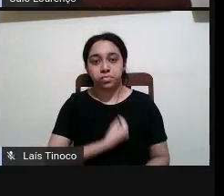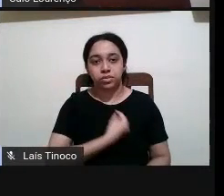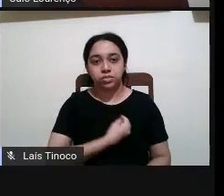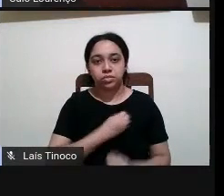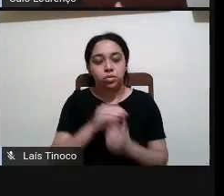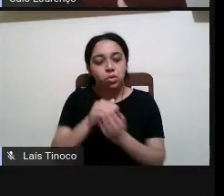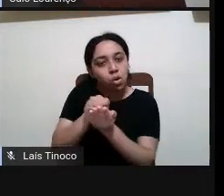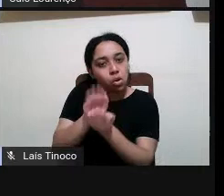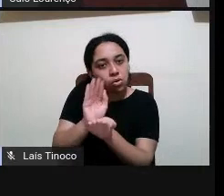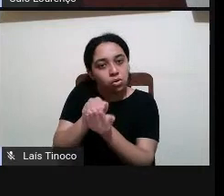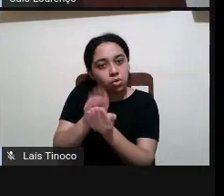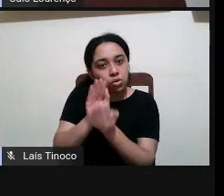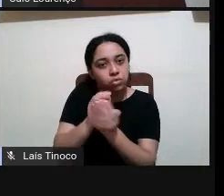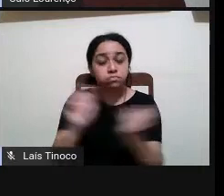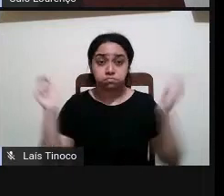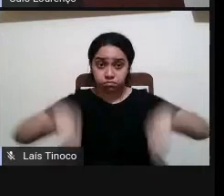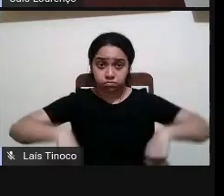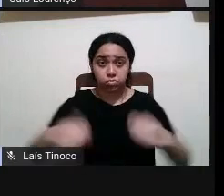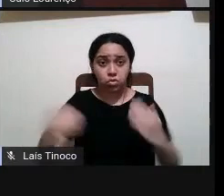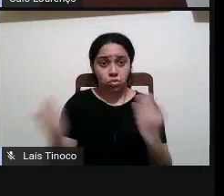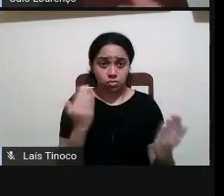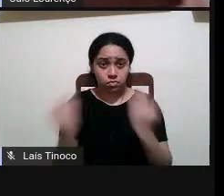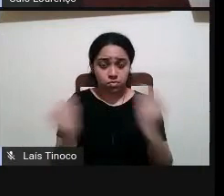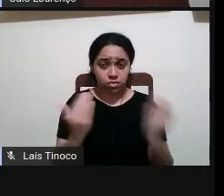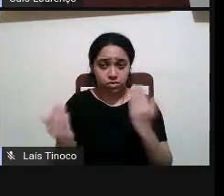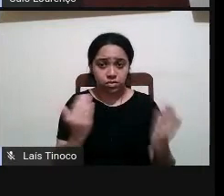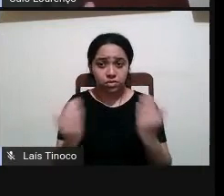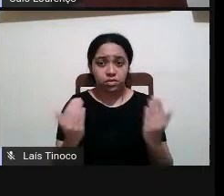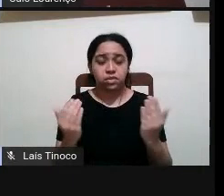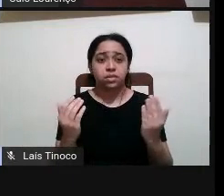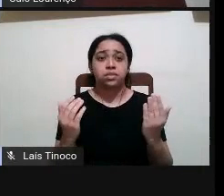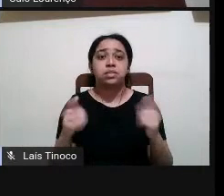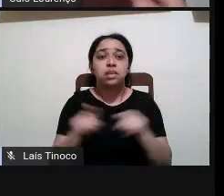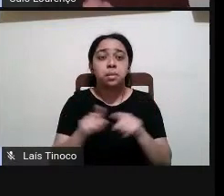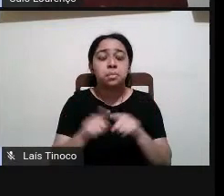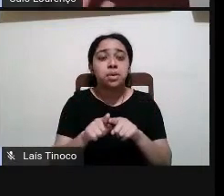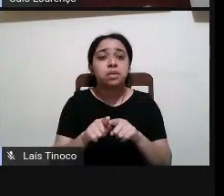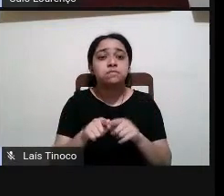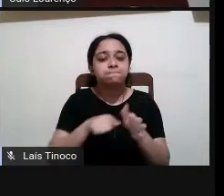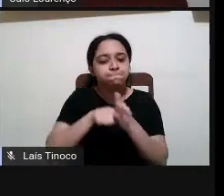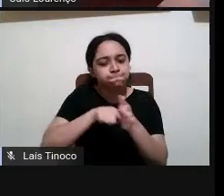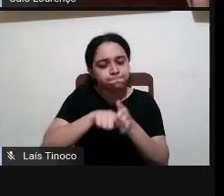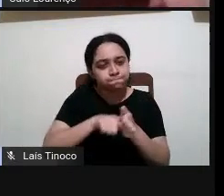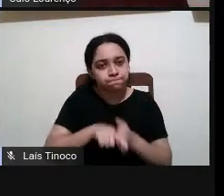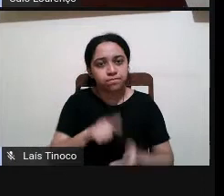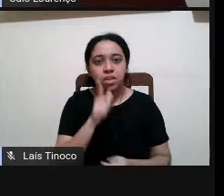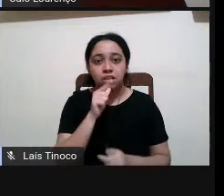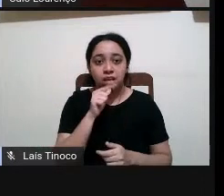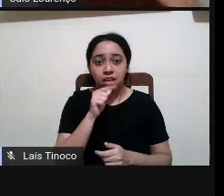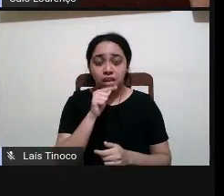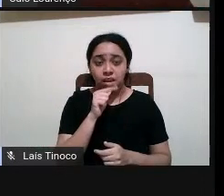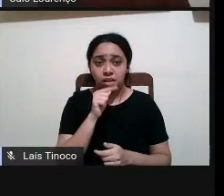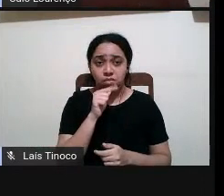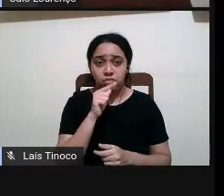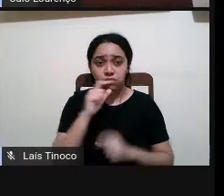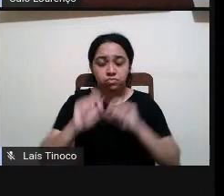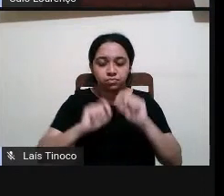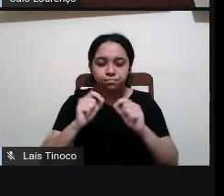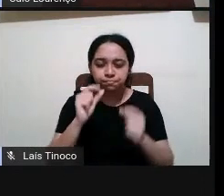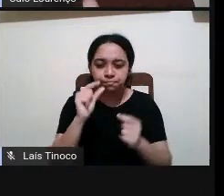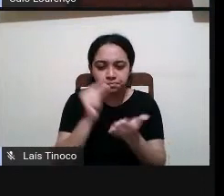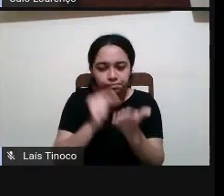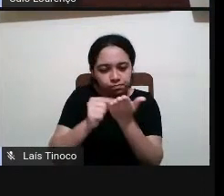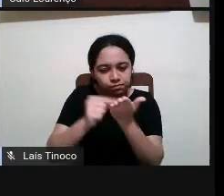você comparar estudos levando em consideração também a água. Você identificar padrões sobre o microplástico que está presente